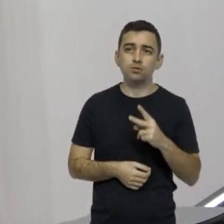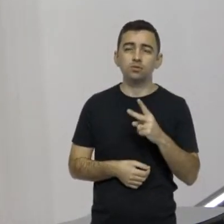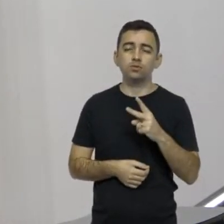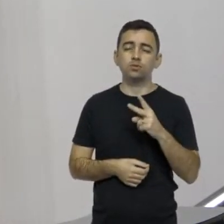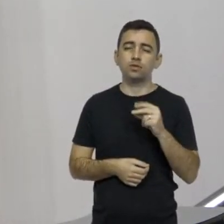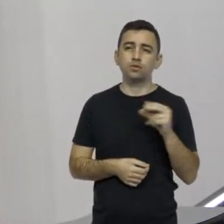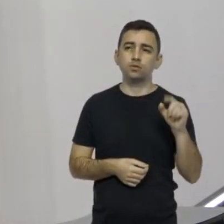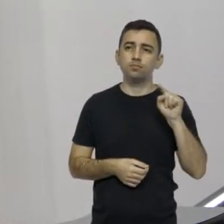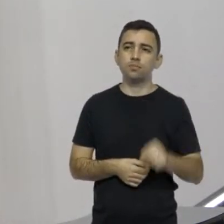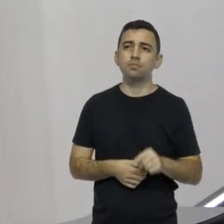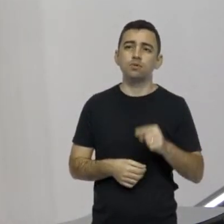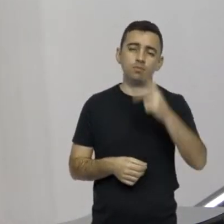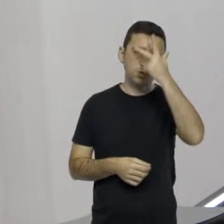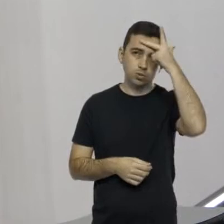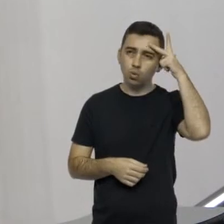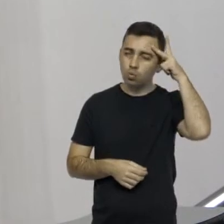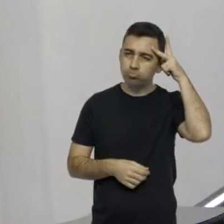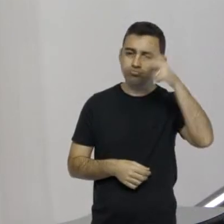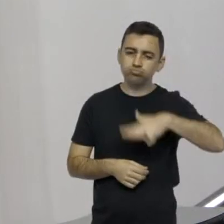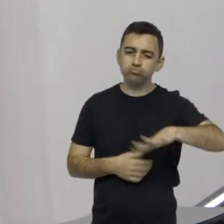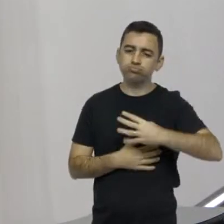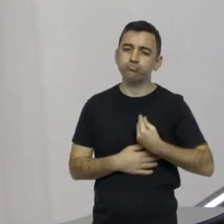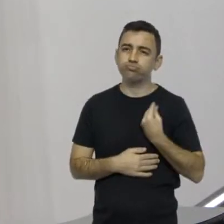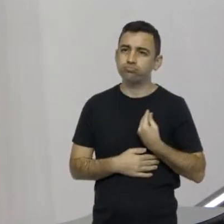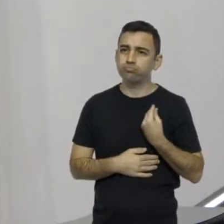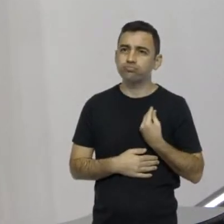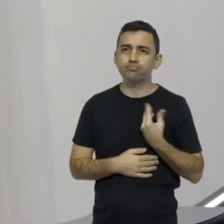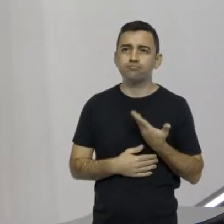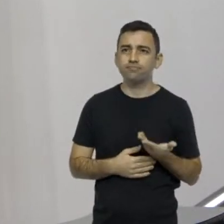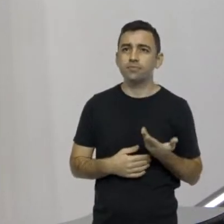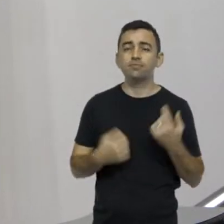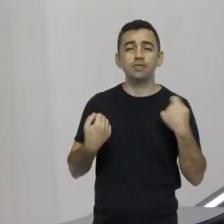habitantes acontecerem. A gente precisa refazer